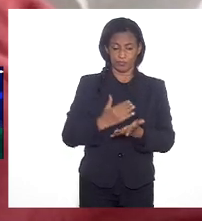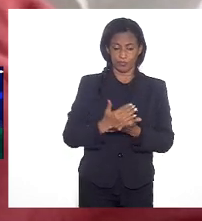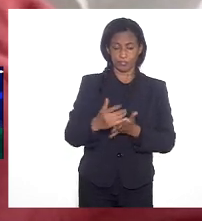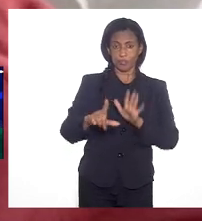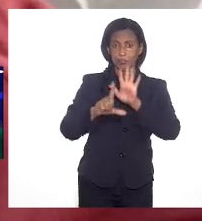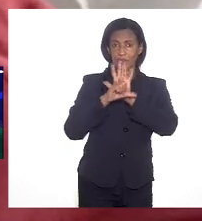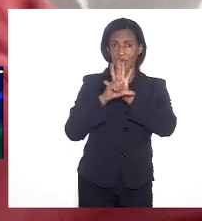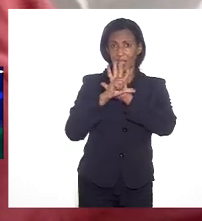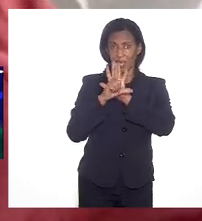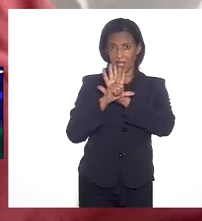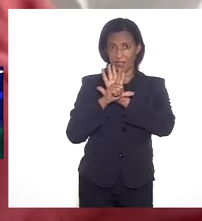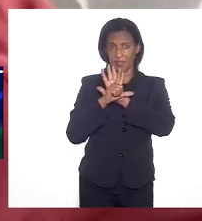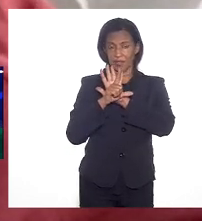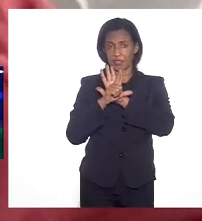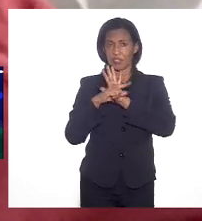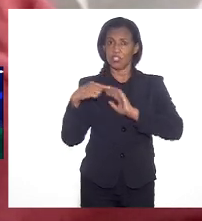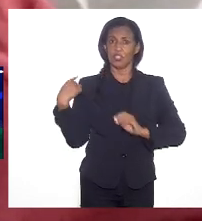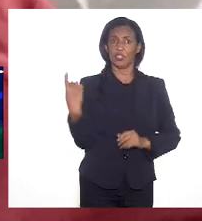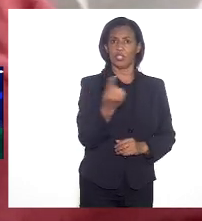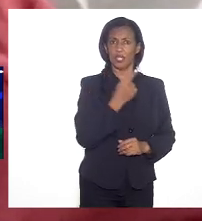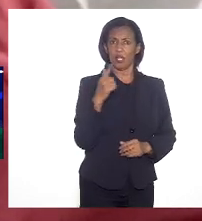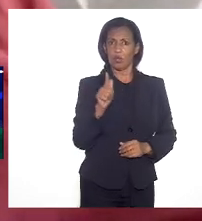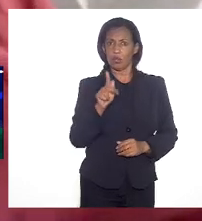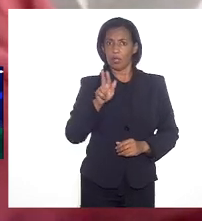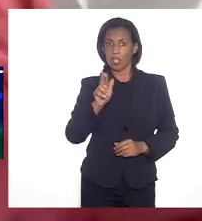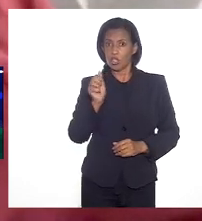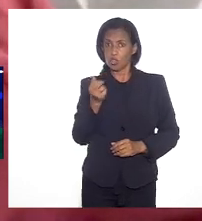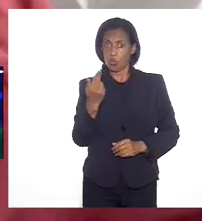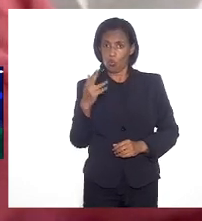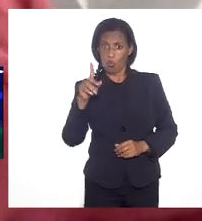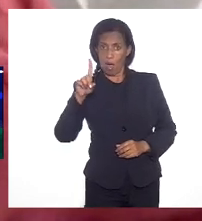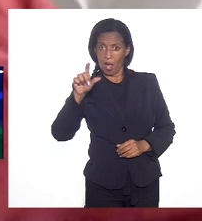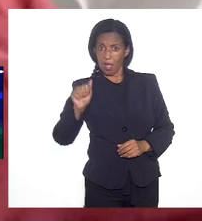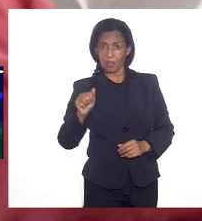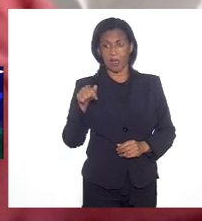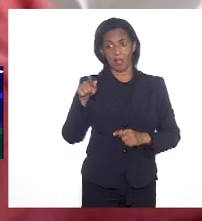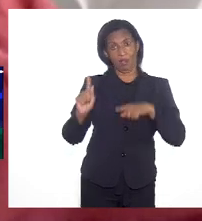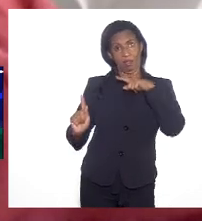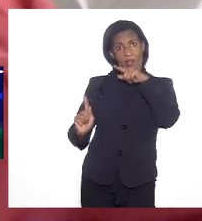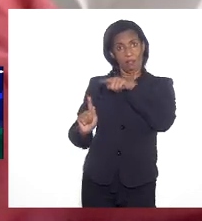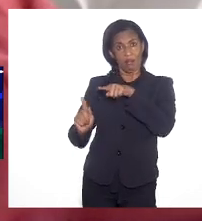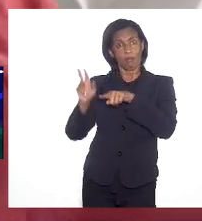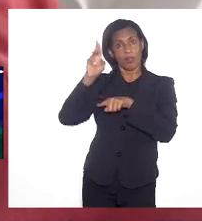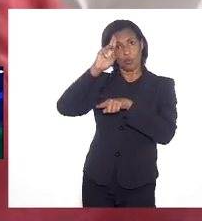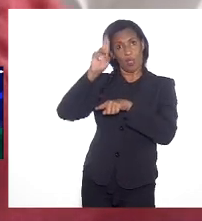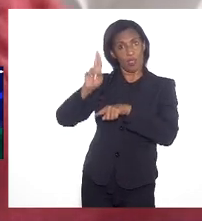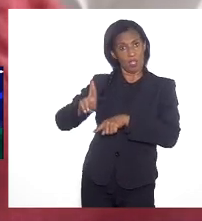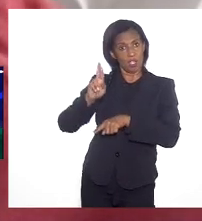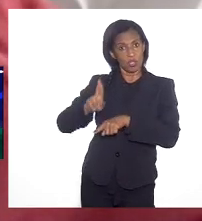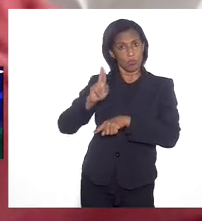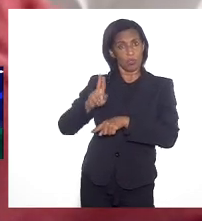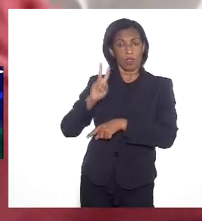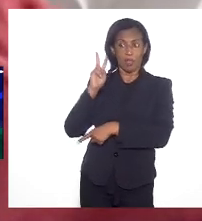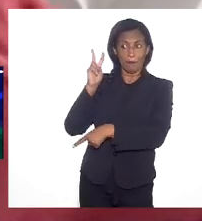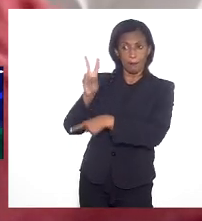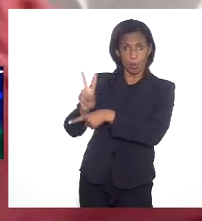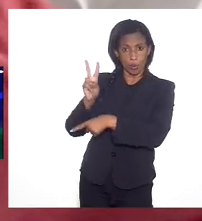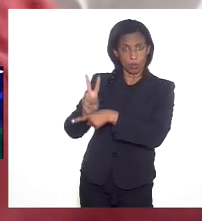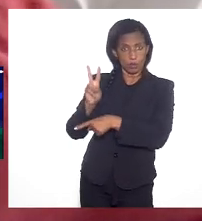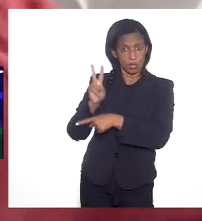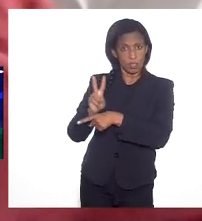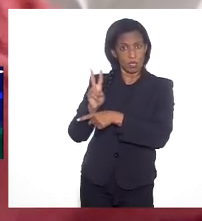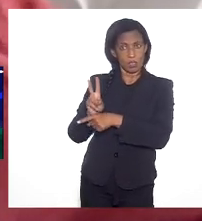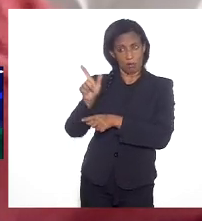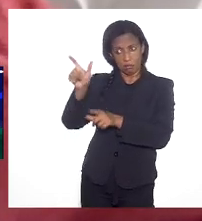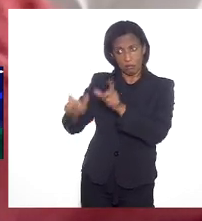geral das guardas, a guarda municipal passou a ser responsável pela proteção do cidadão. Então,